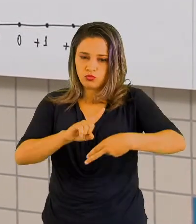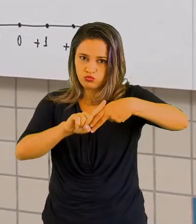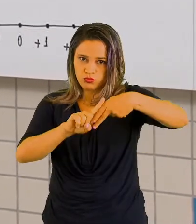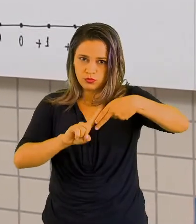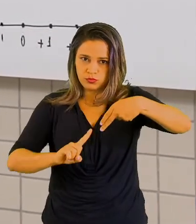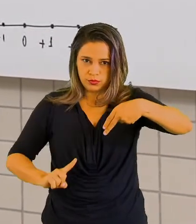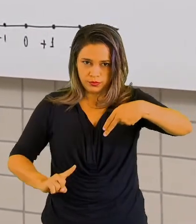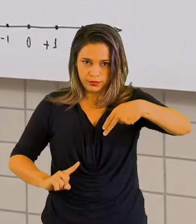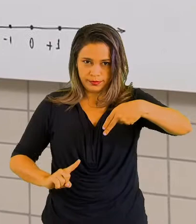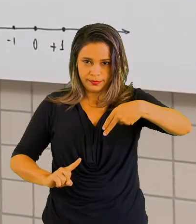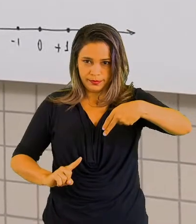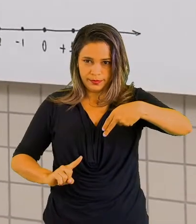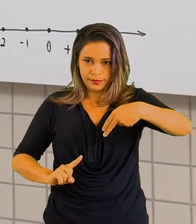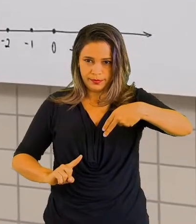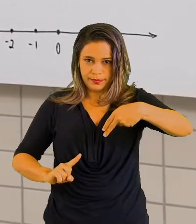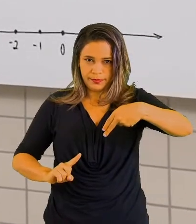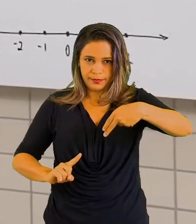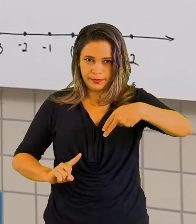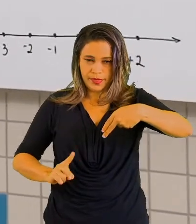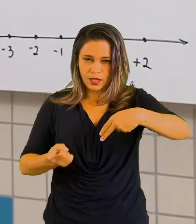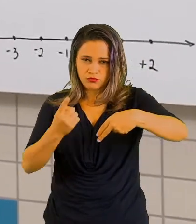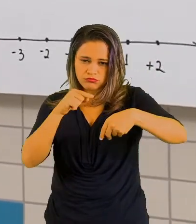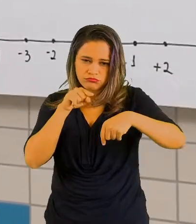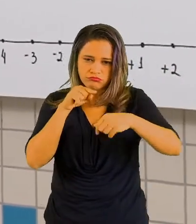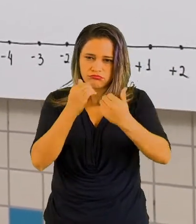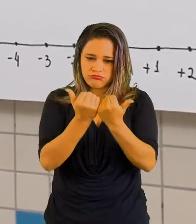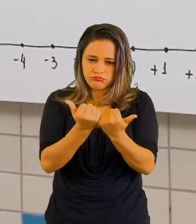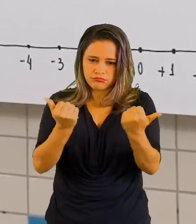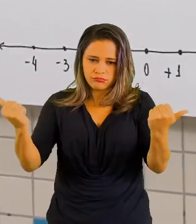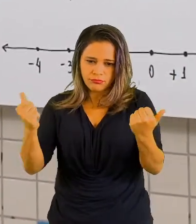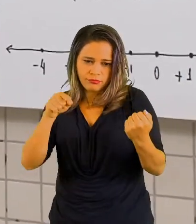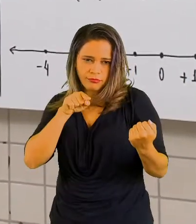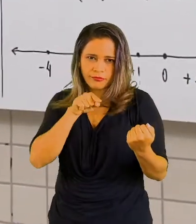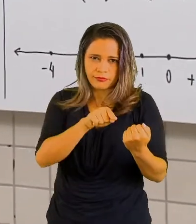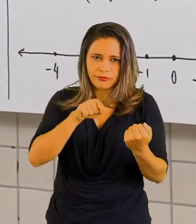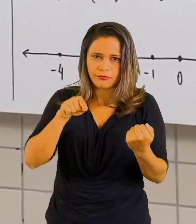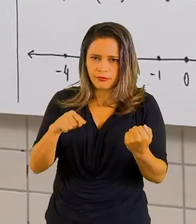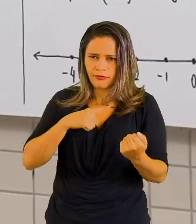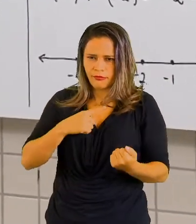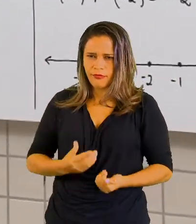inteiros a pontos numa reta numérica, como nós temos aqui.